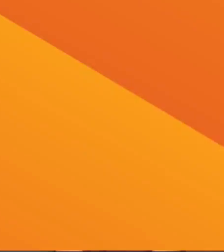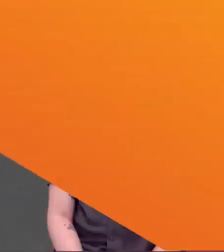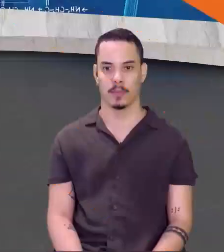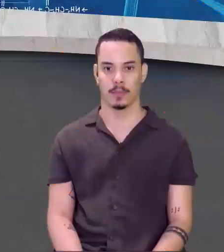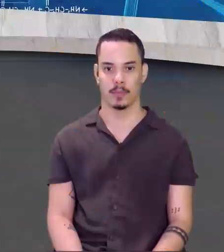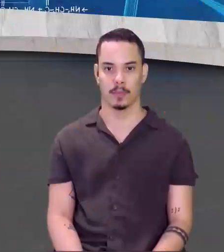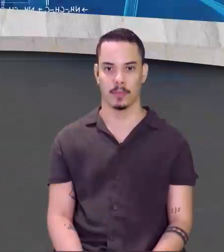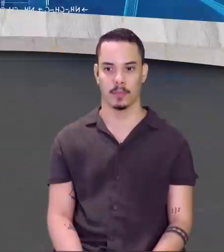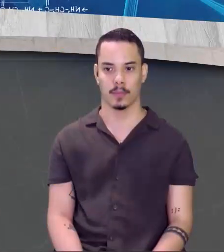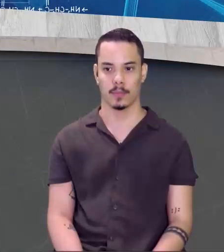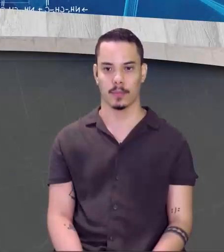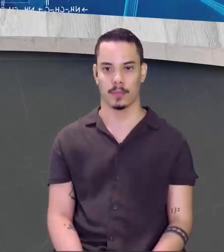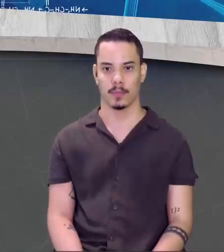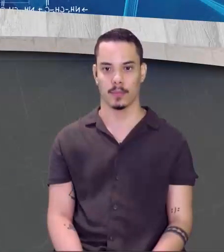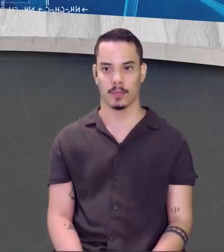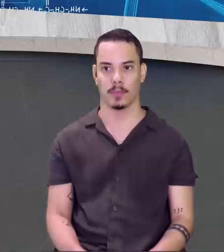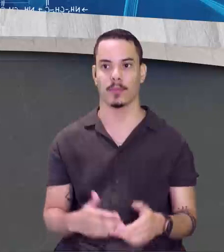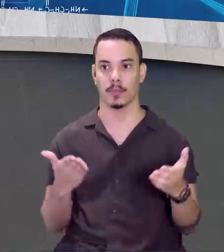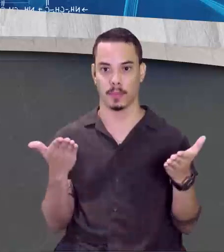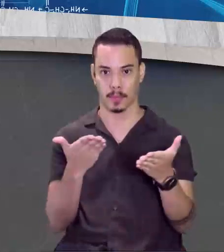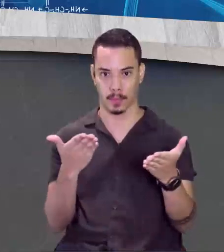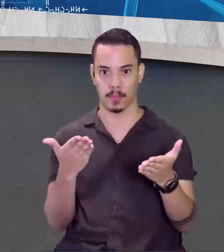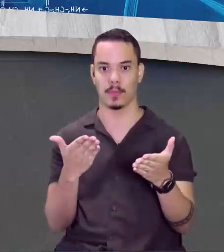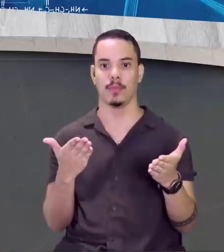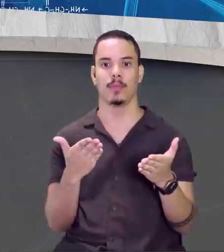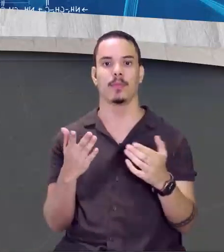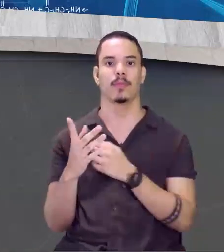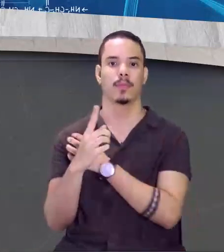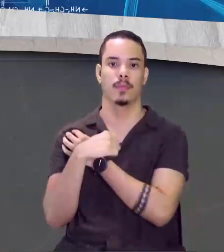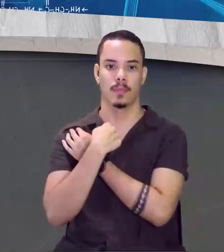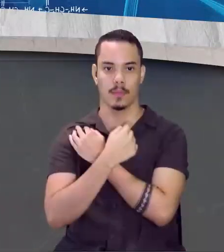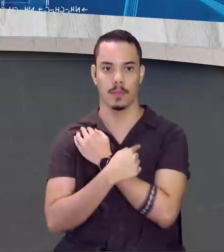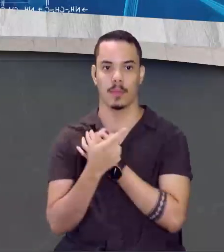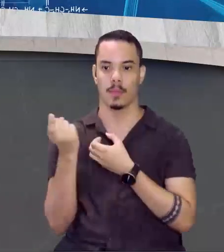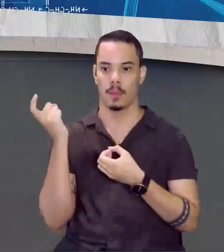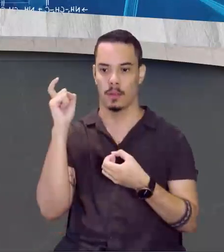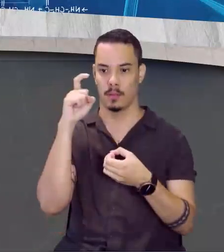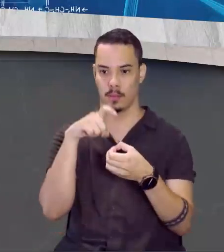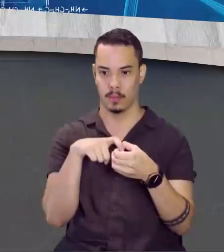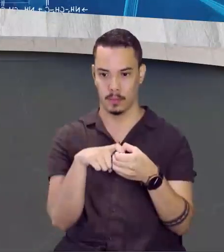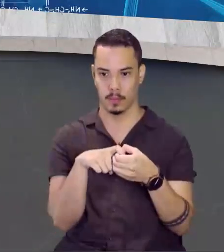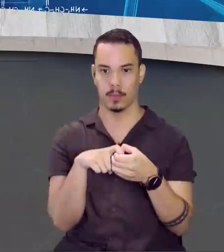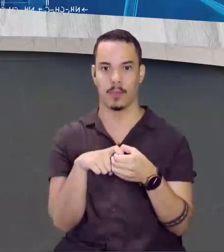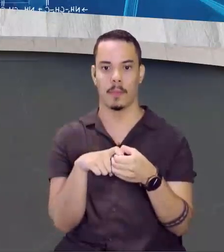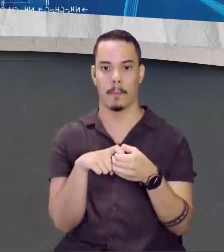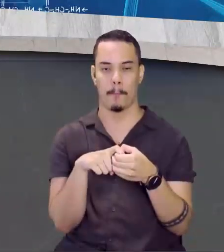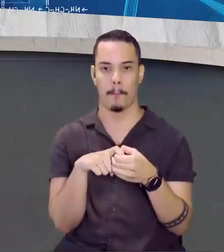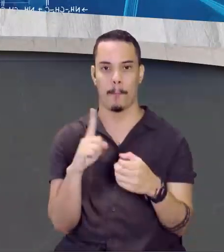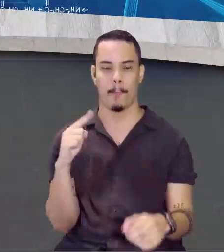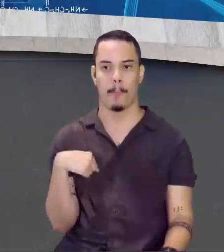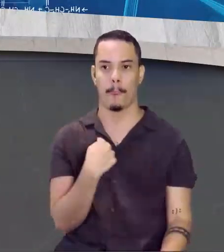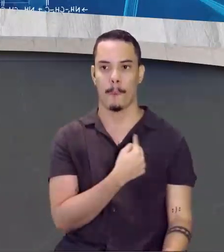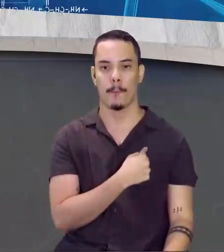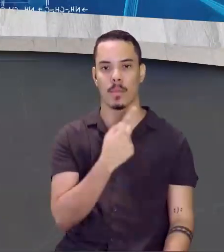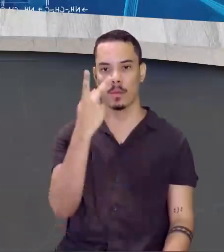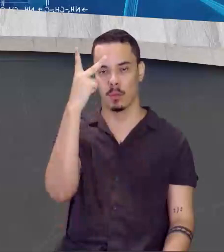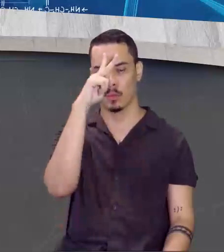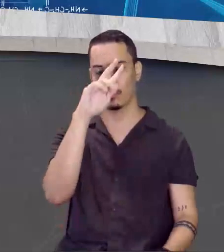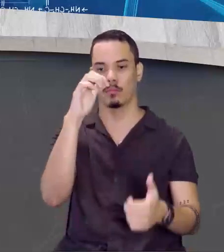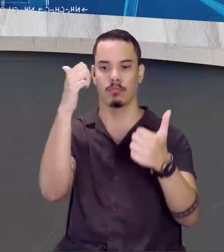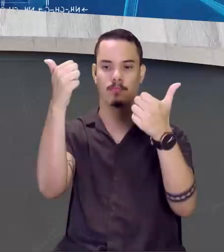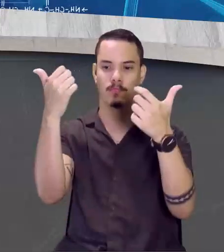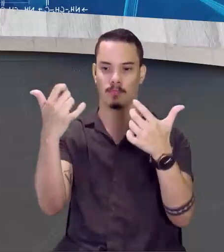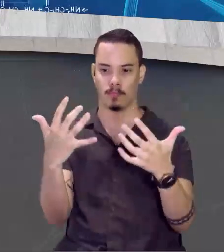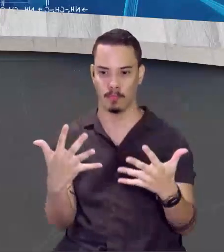Agora estamos de volta para